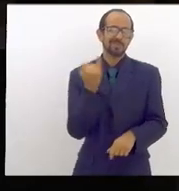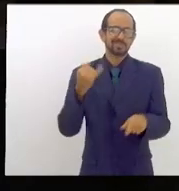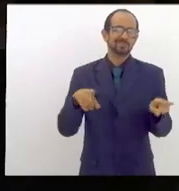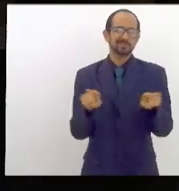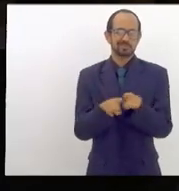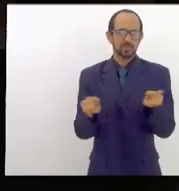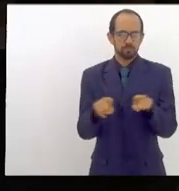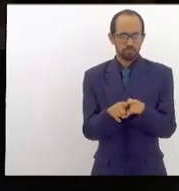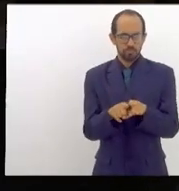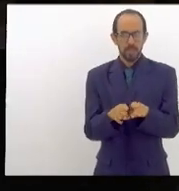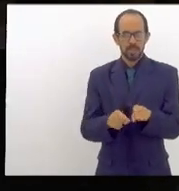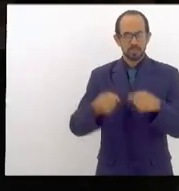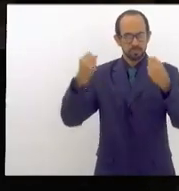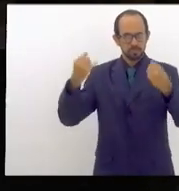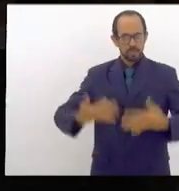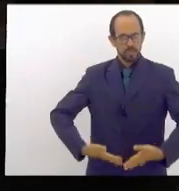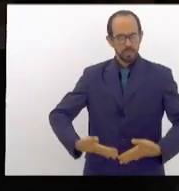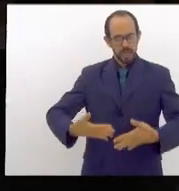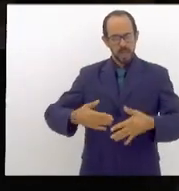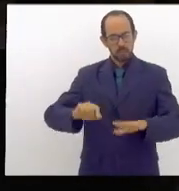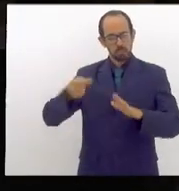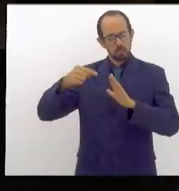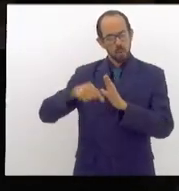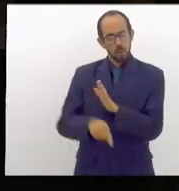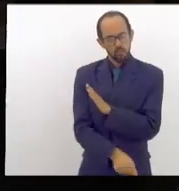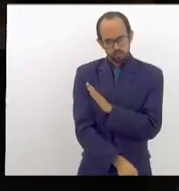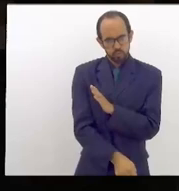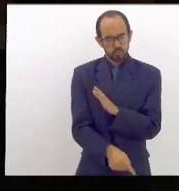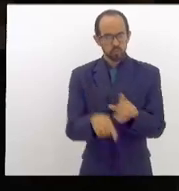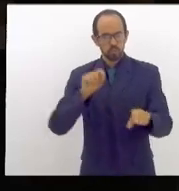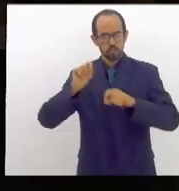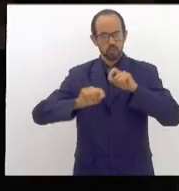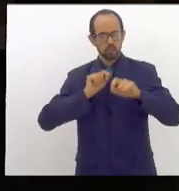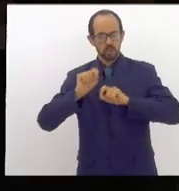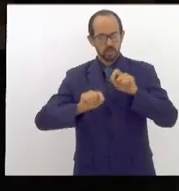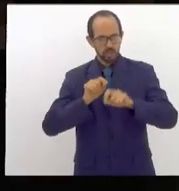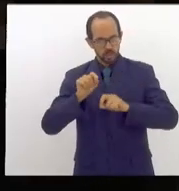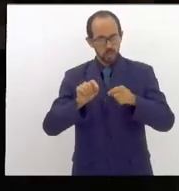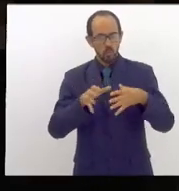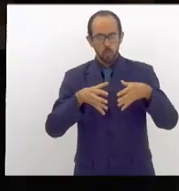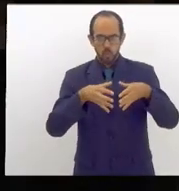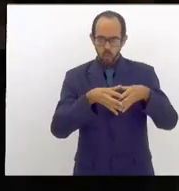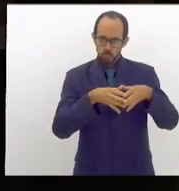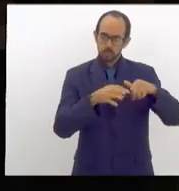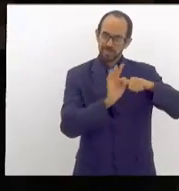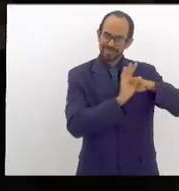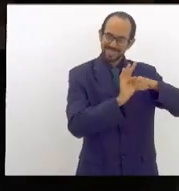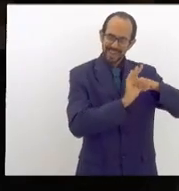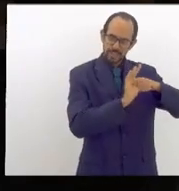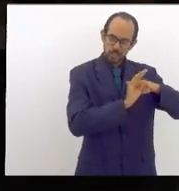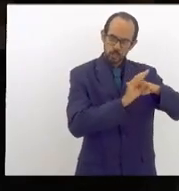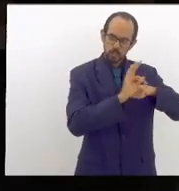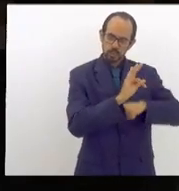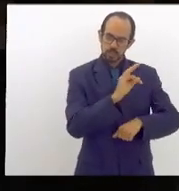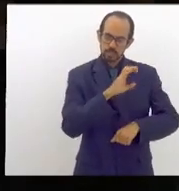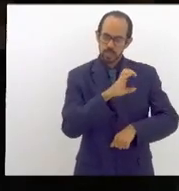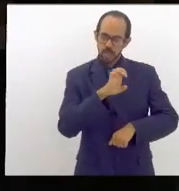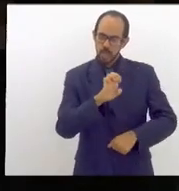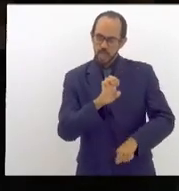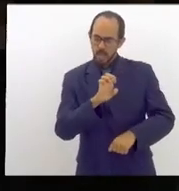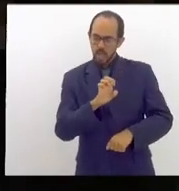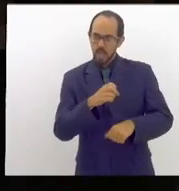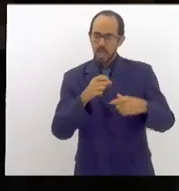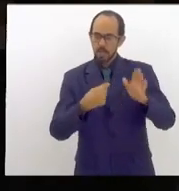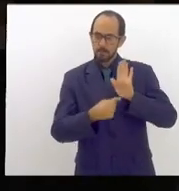colocar aqui minuciosamente o que o corpo instrutivo do Tribunal de Contas do Estado do Rio de Janeiro